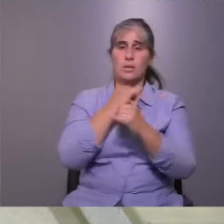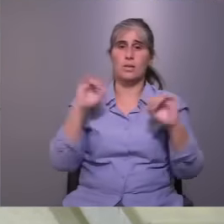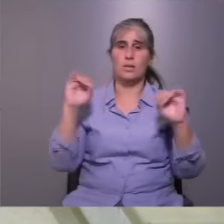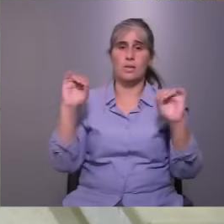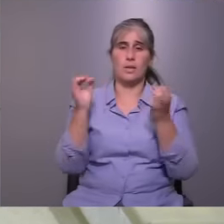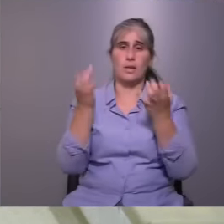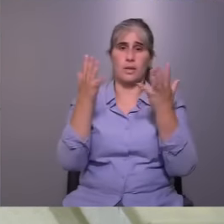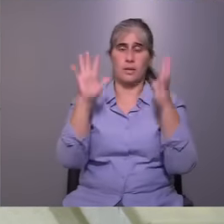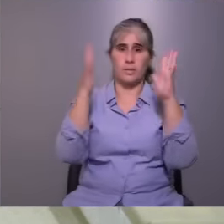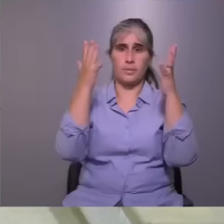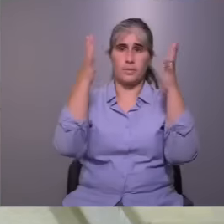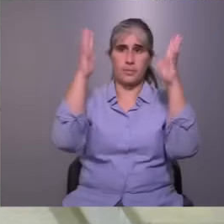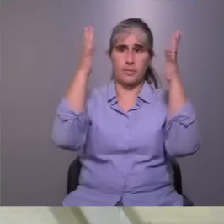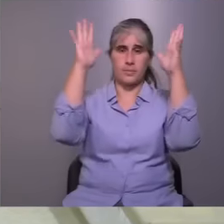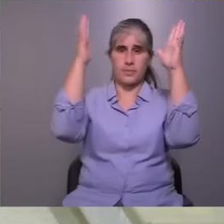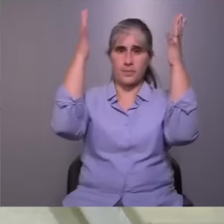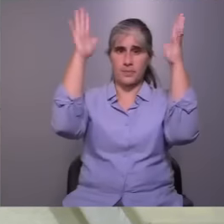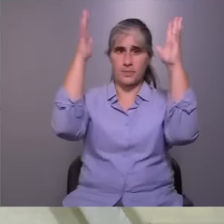Lumen Christi,